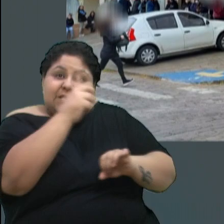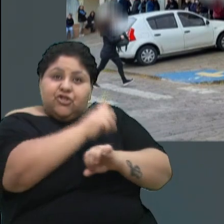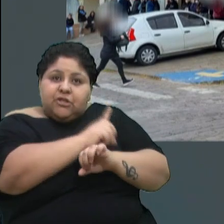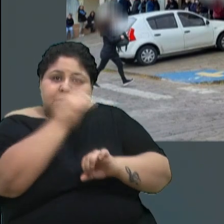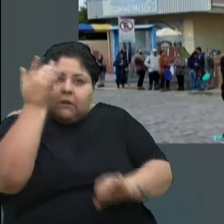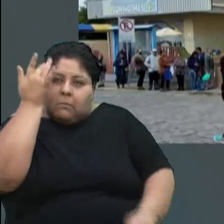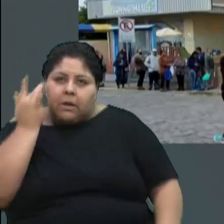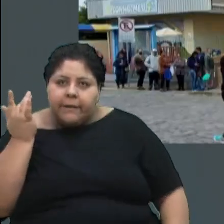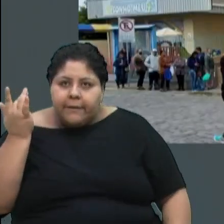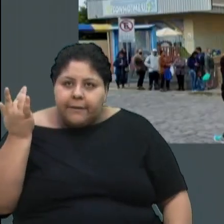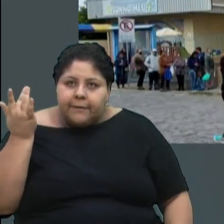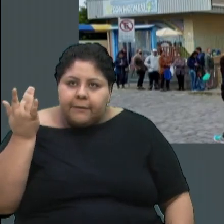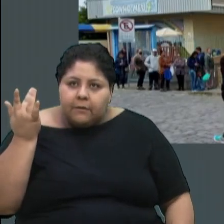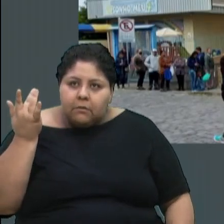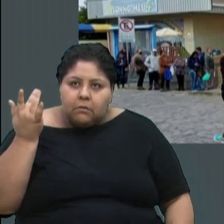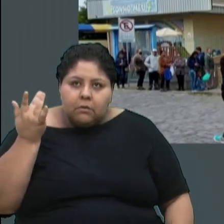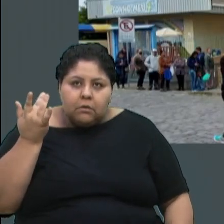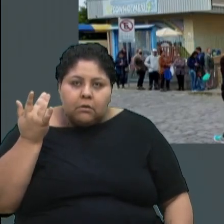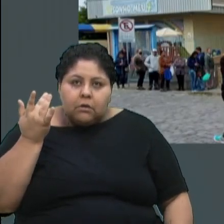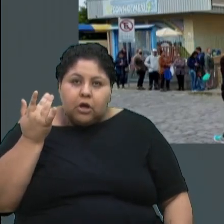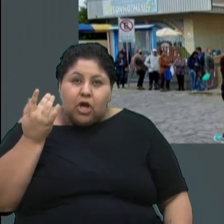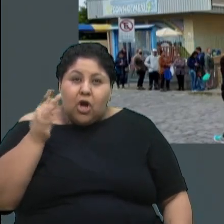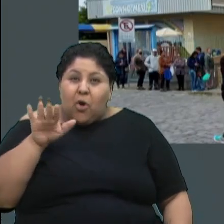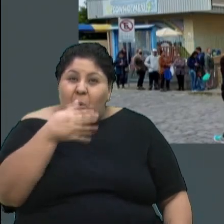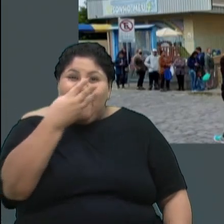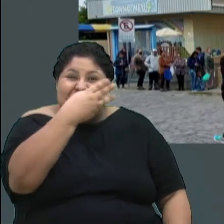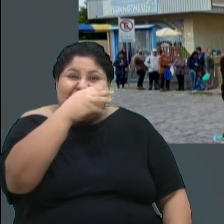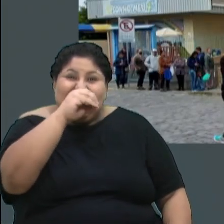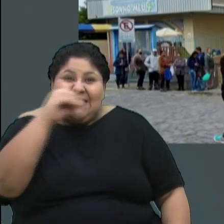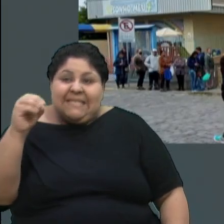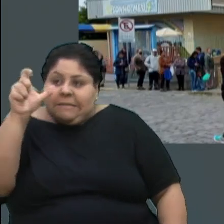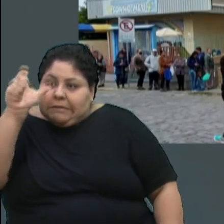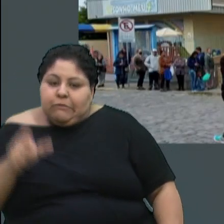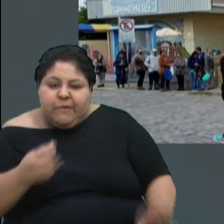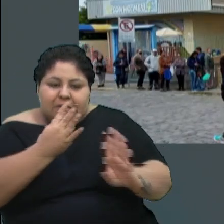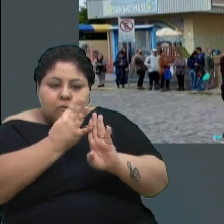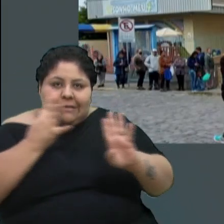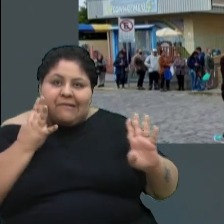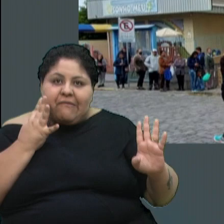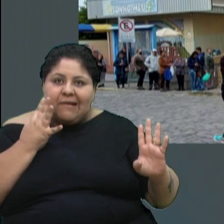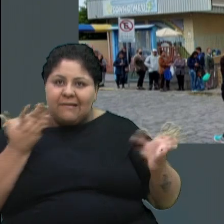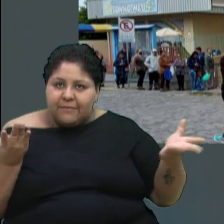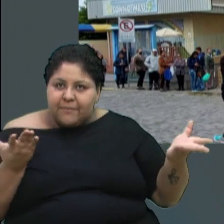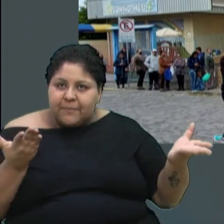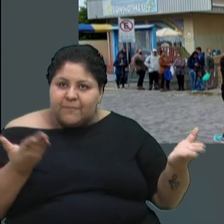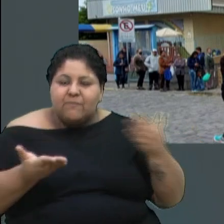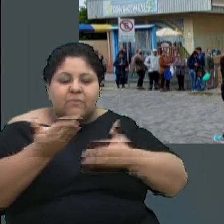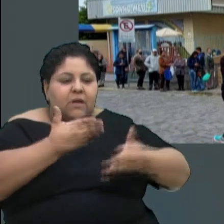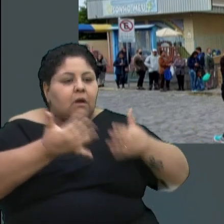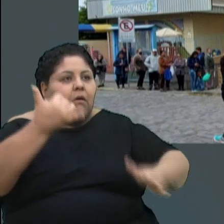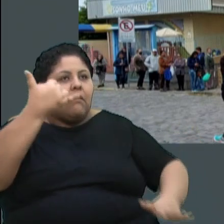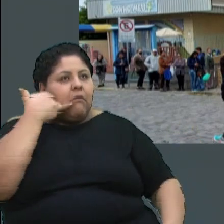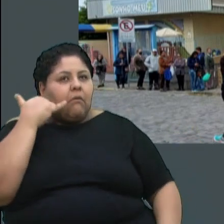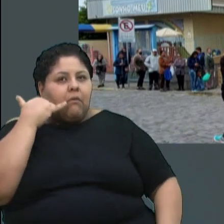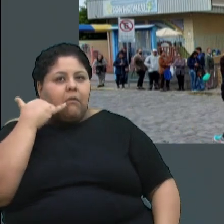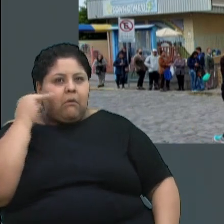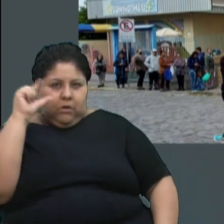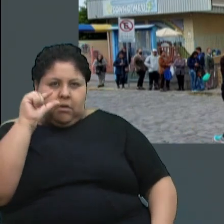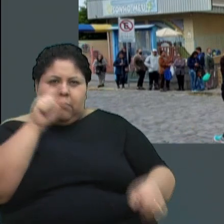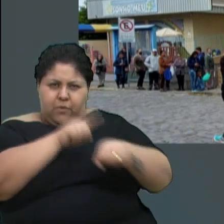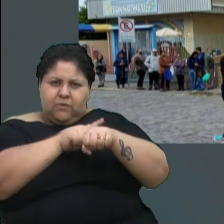amanhã praticamente 300 pessoas na fila e recebi a ligação recentemente